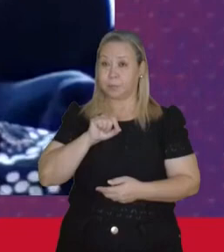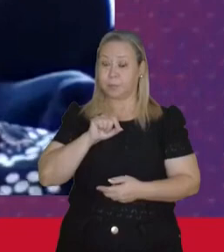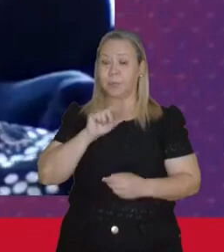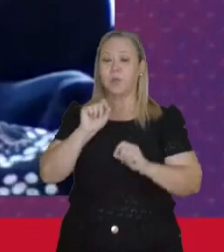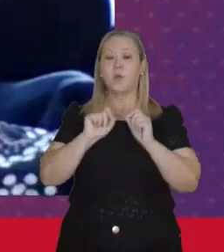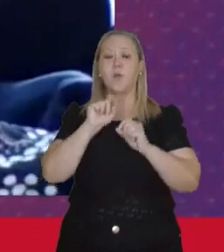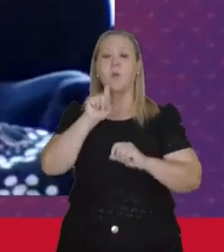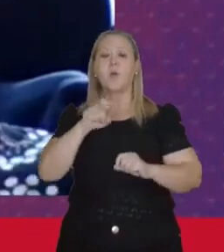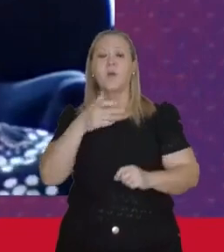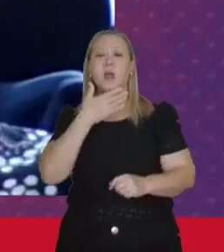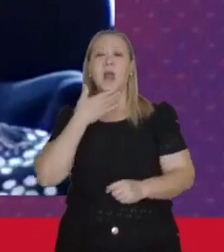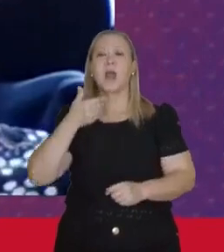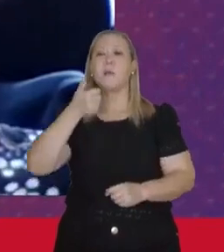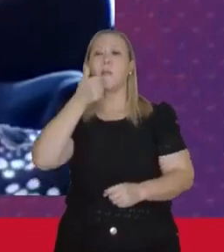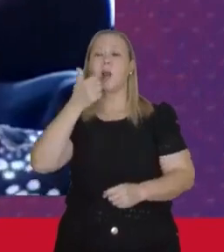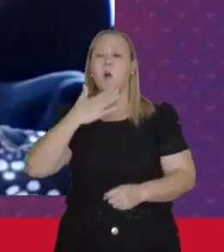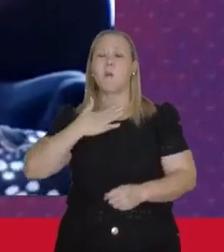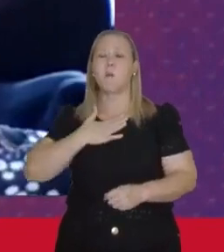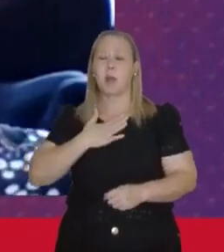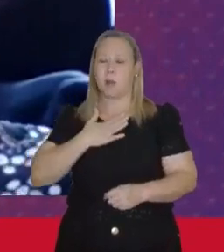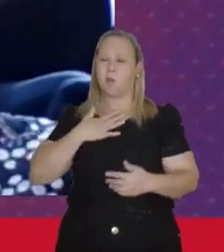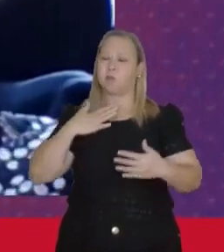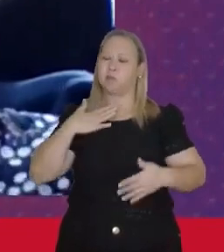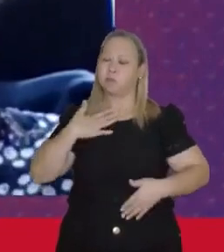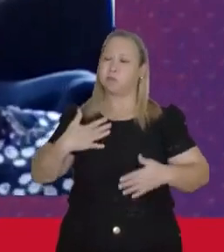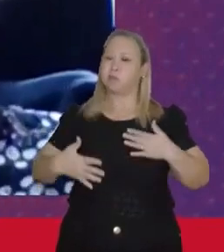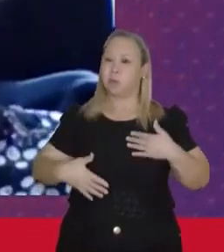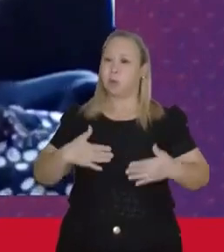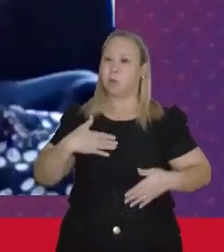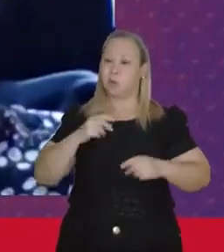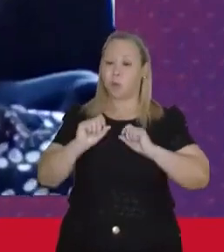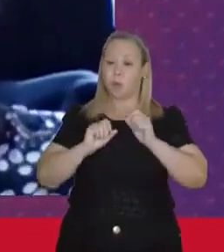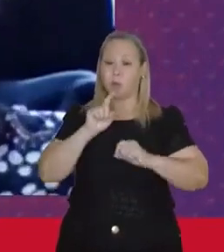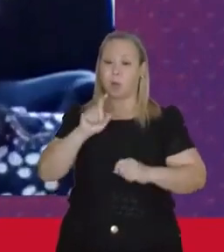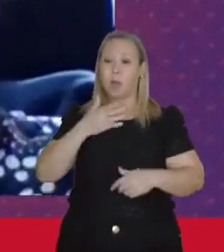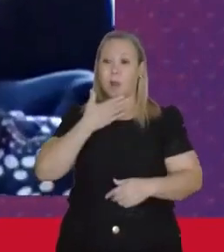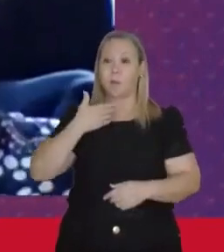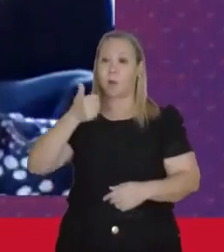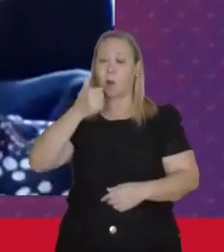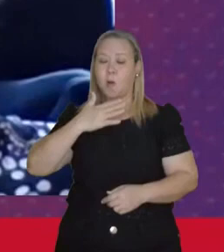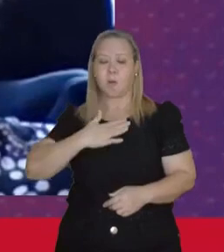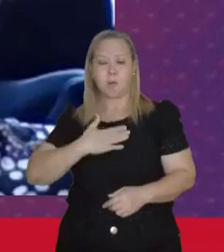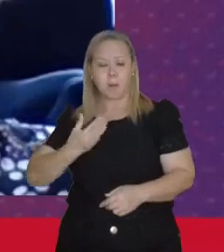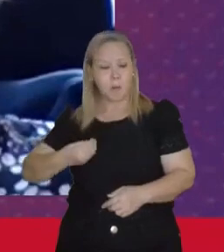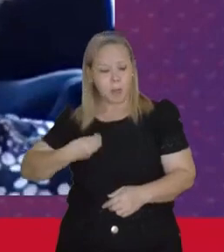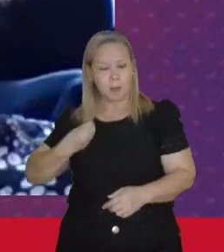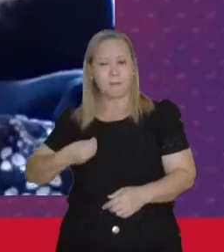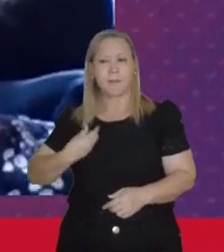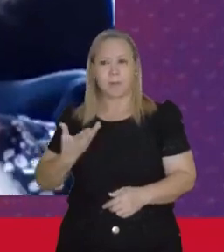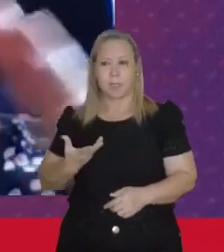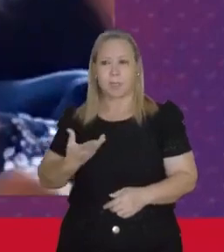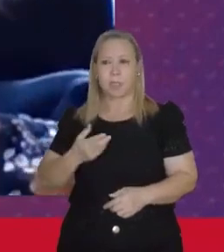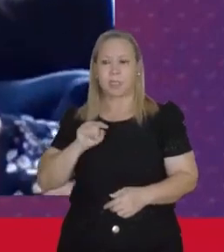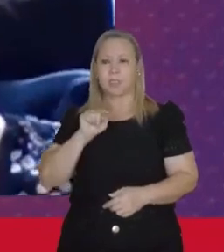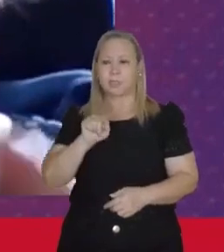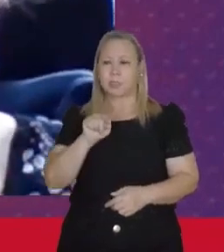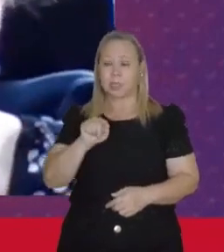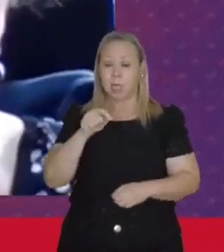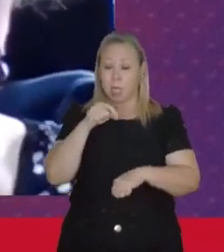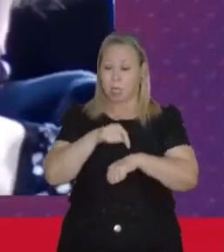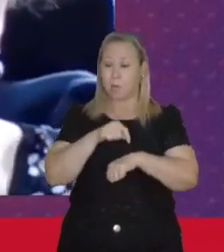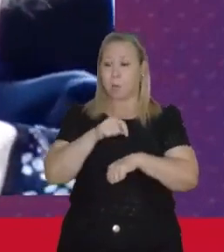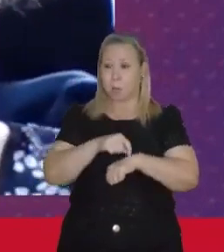o que é melhor para o meu corpo e o que é melhor para a minha vida naquele